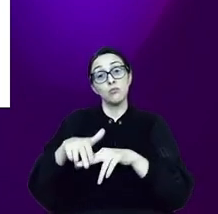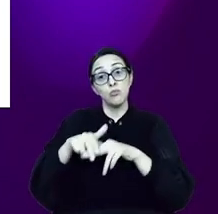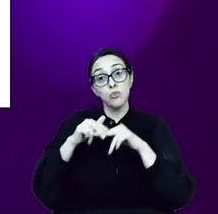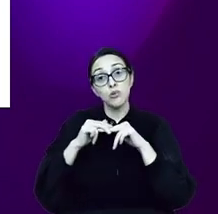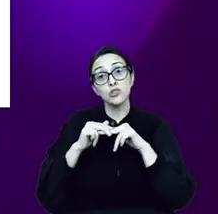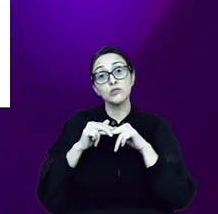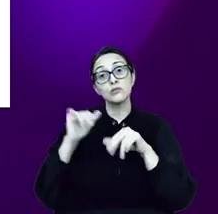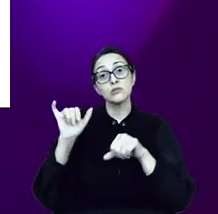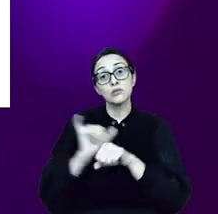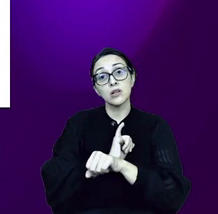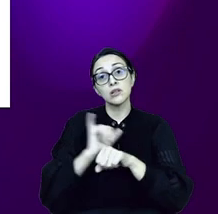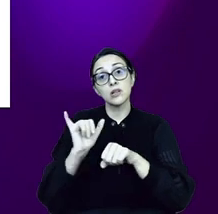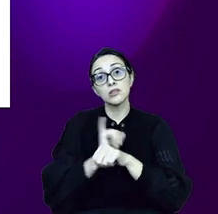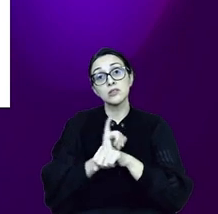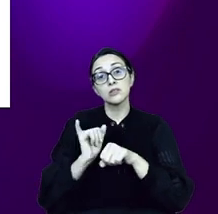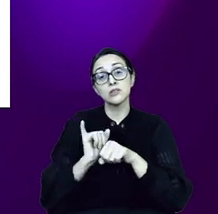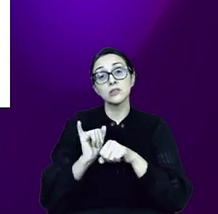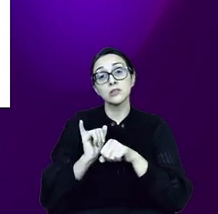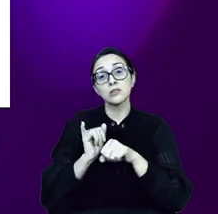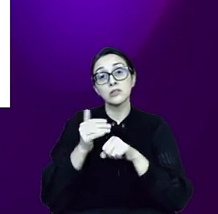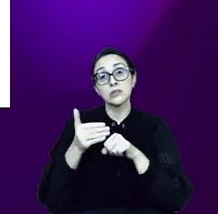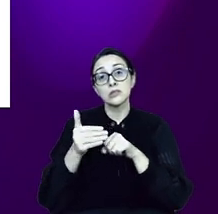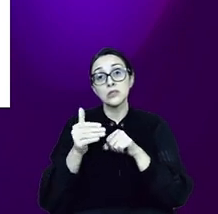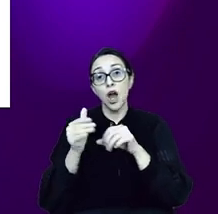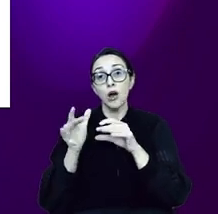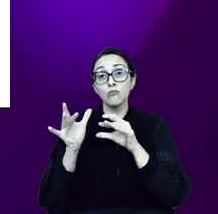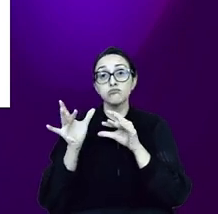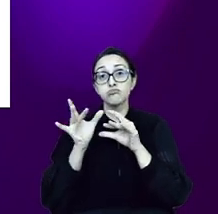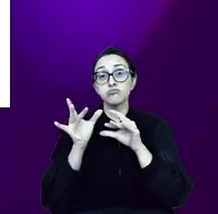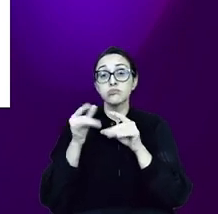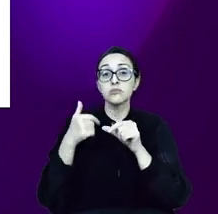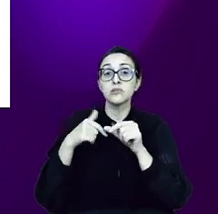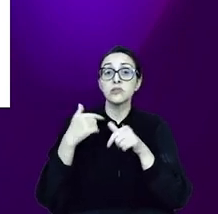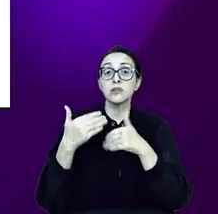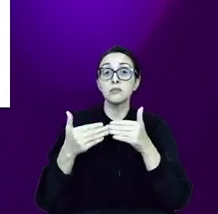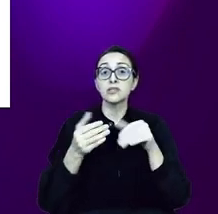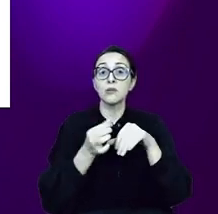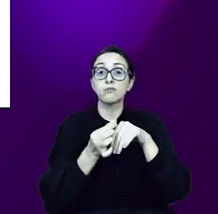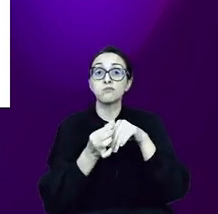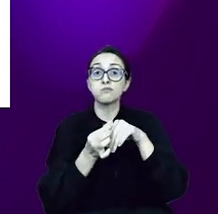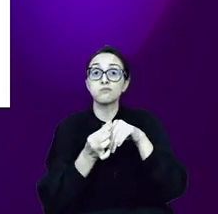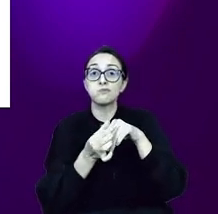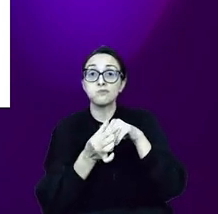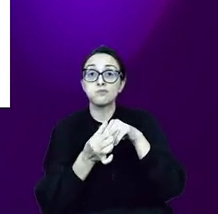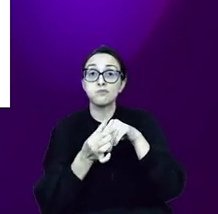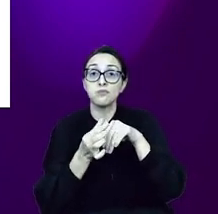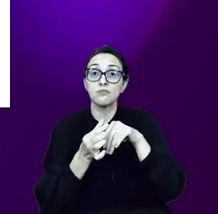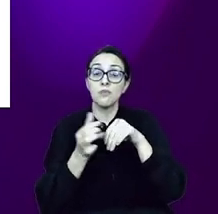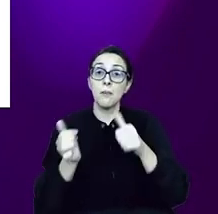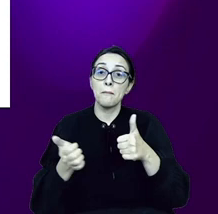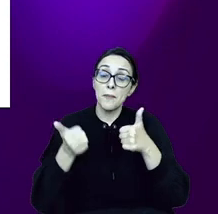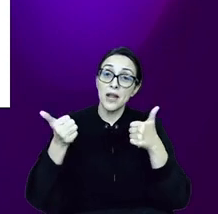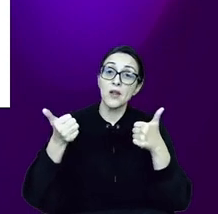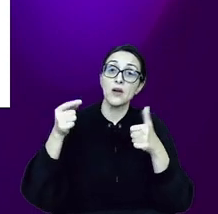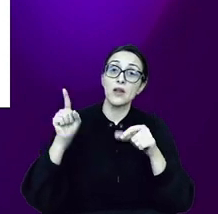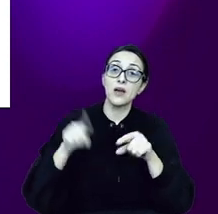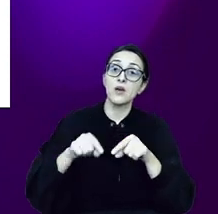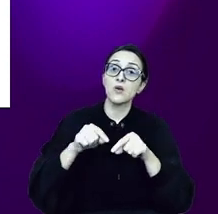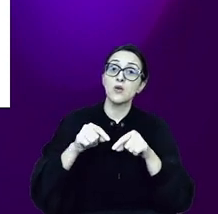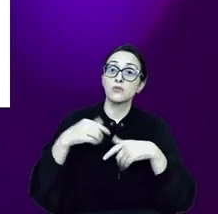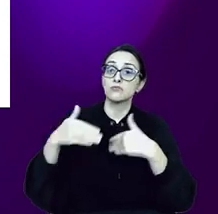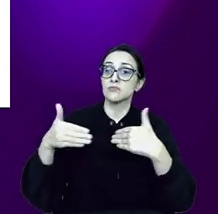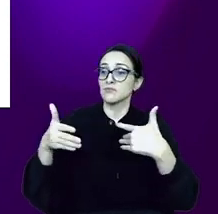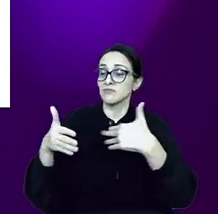a estratégia de uma craniotomia descompressiva, ao invés de meramente as áreas do hematoma, seria uma estratégia de tratamento melhor para melhorar o prognóstico